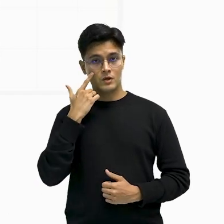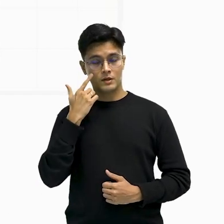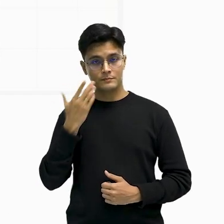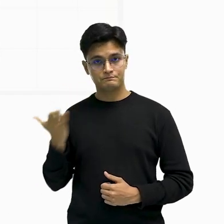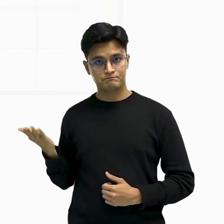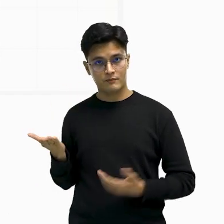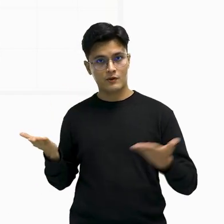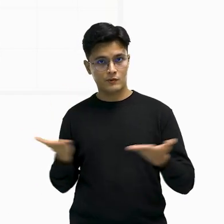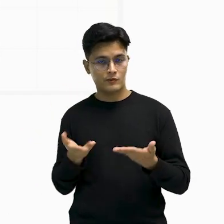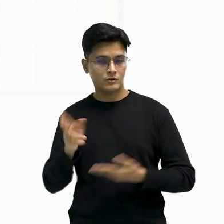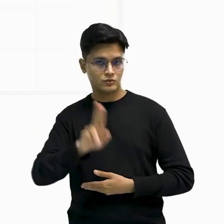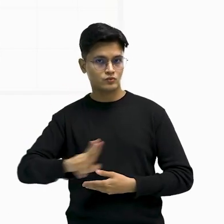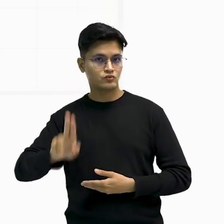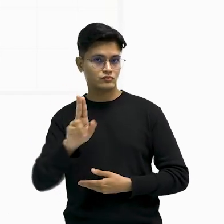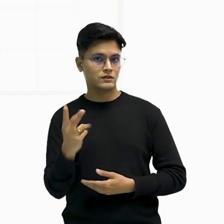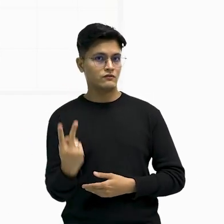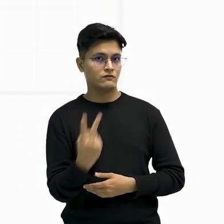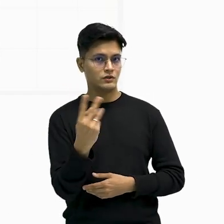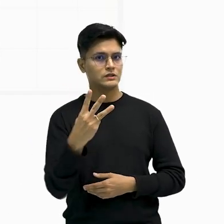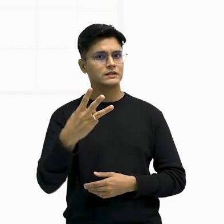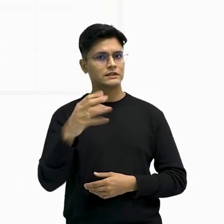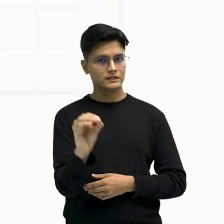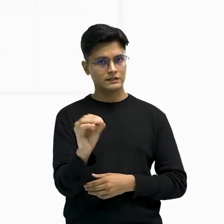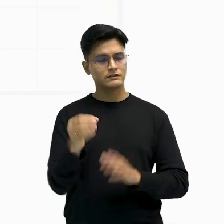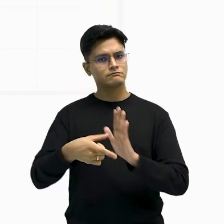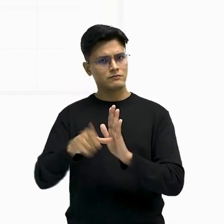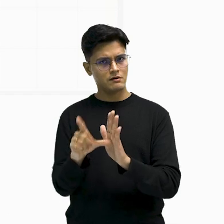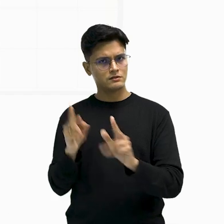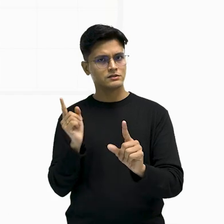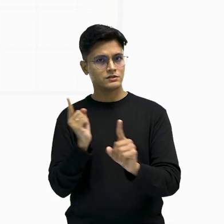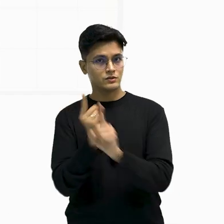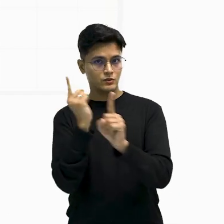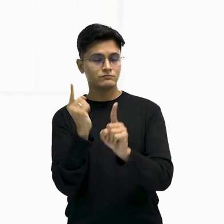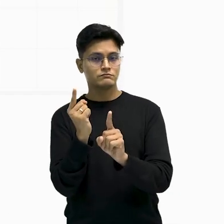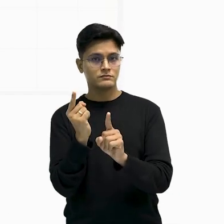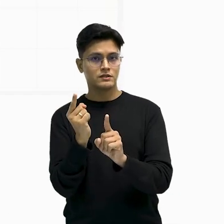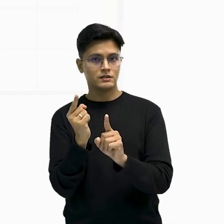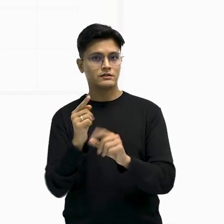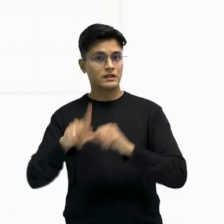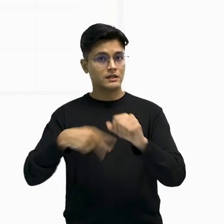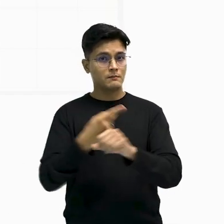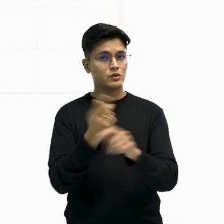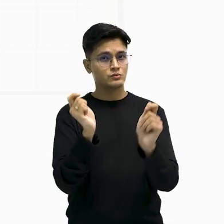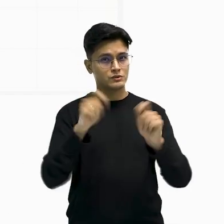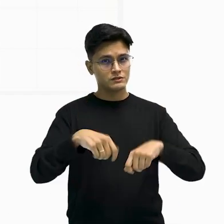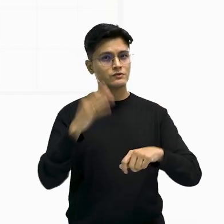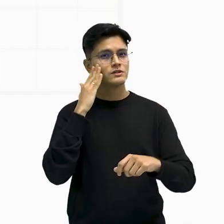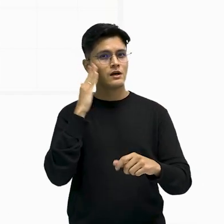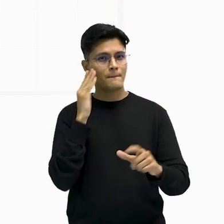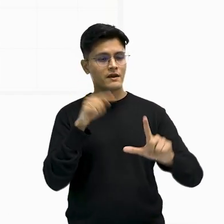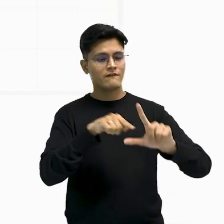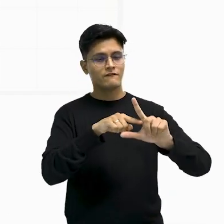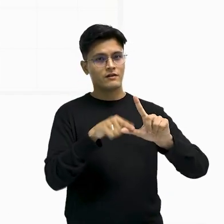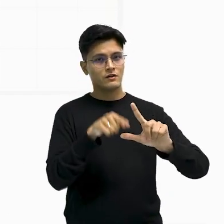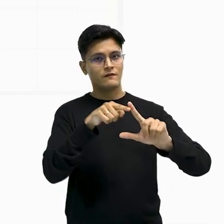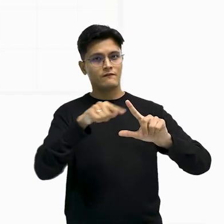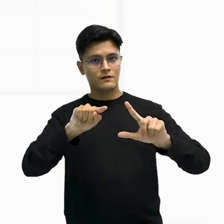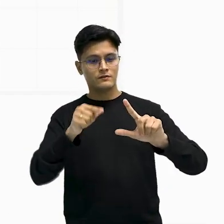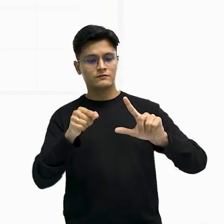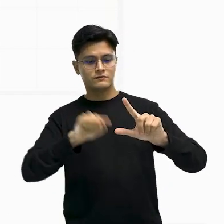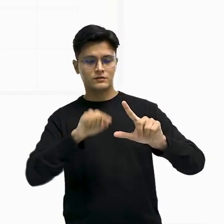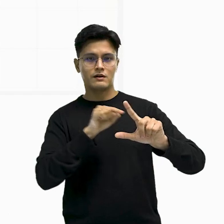Eu vou usar aqueles 30 que eu acabei de encontrar para determinar o valor de cada ângulo, ok? Então, se o